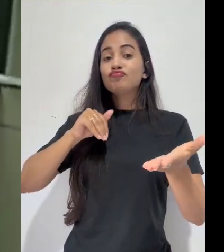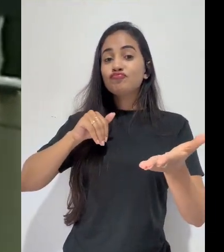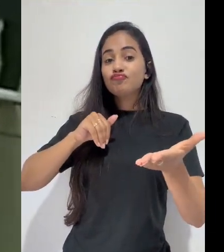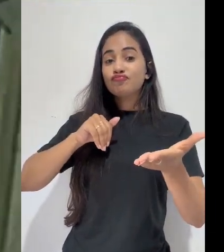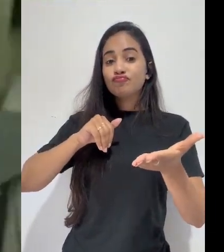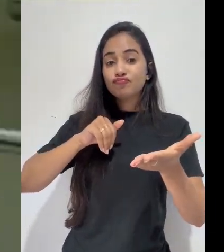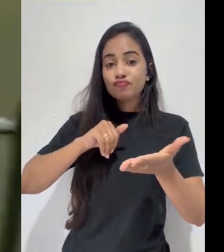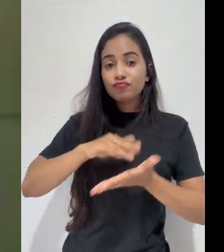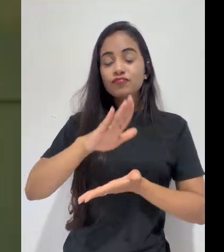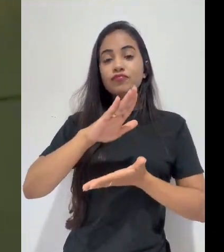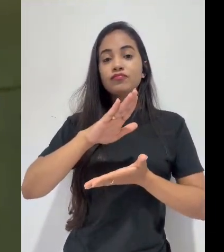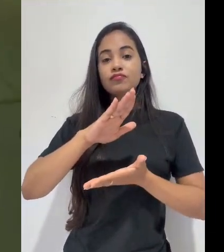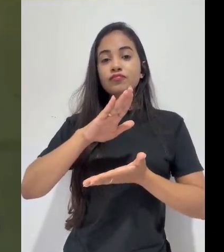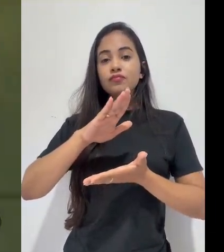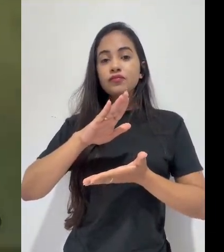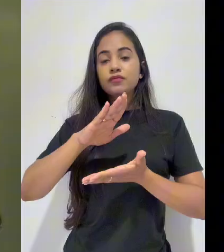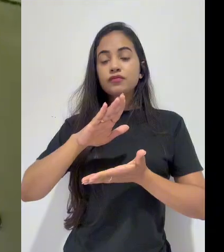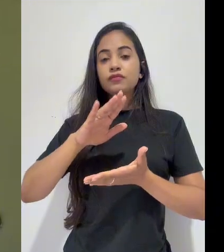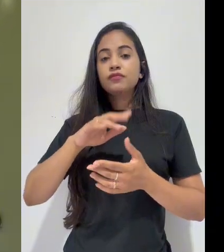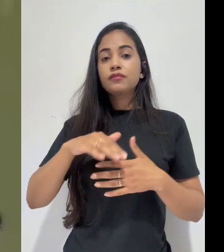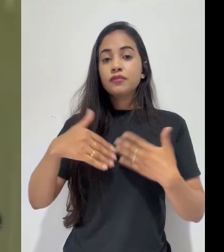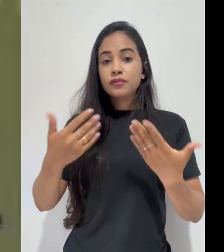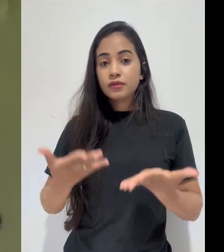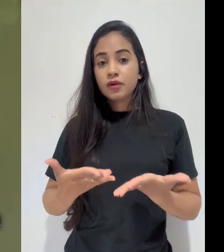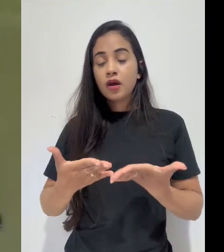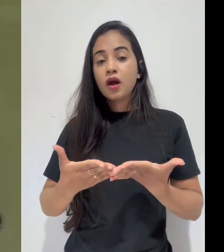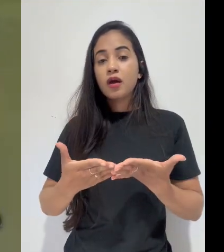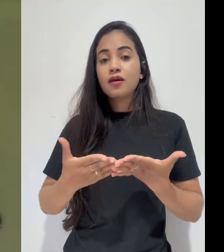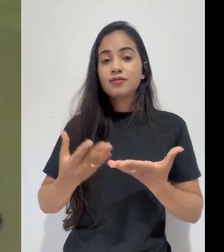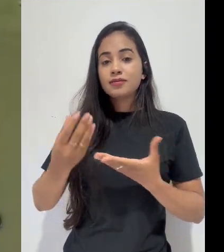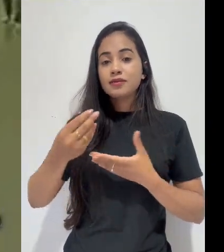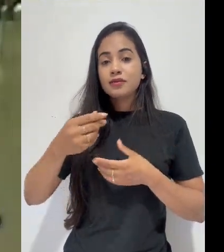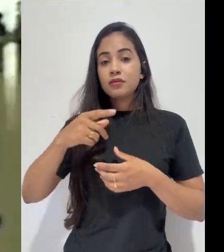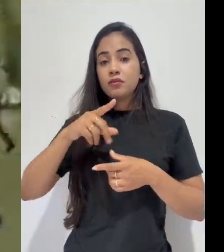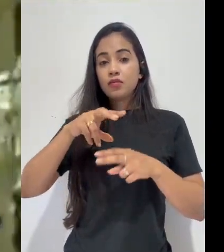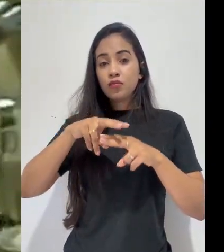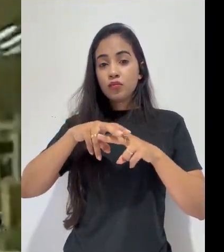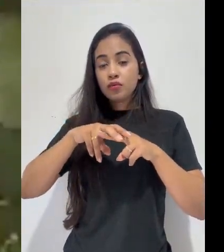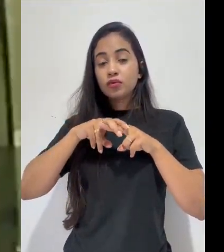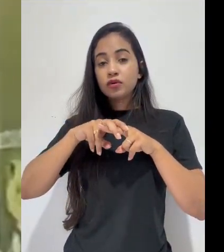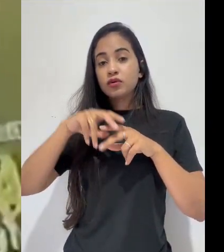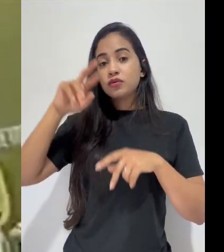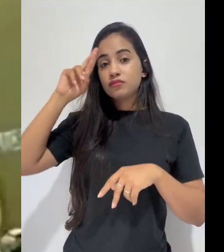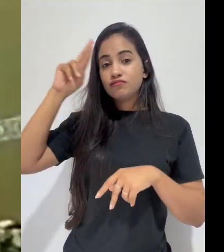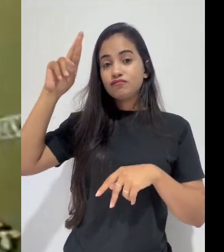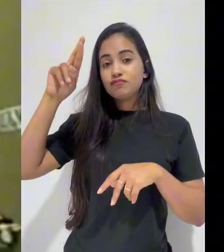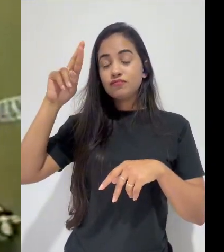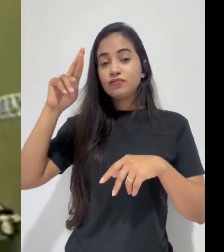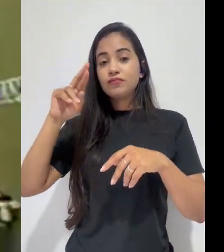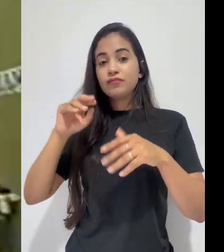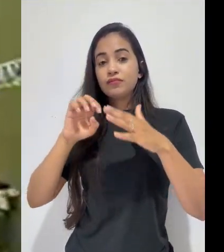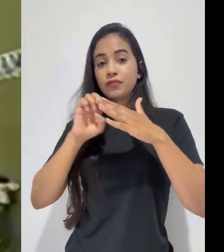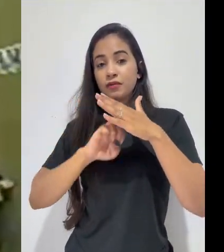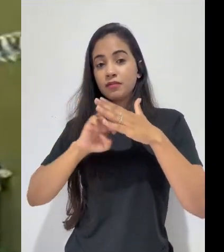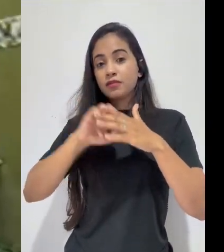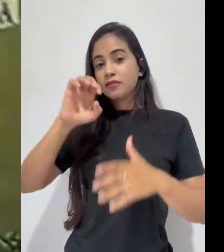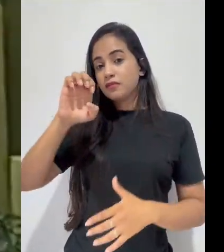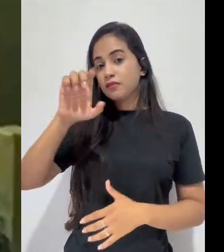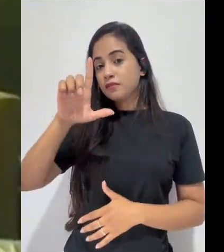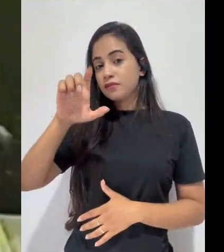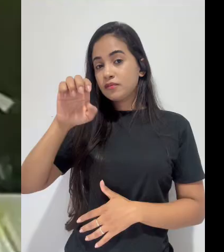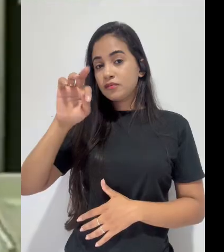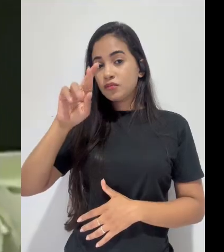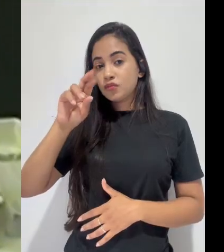a inexistência de vícios que ensejem a anulação dos atos praticados pelo Corpo Gerencial da Eletrosul.